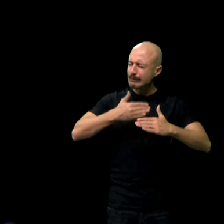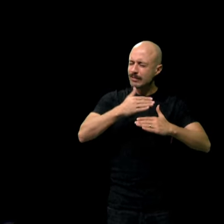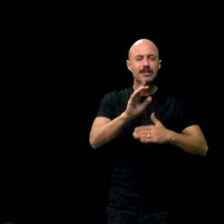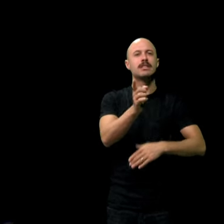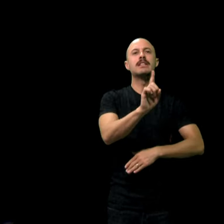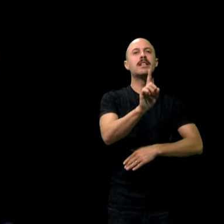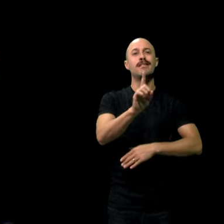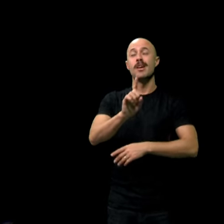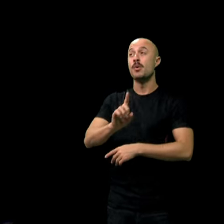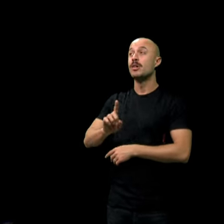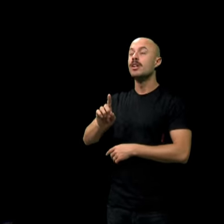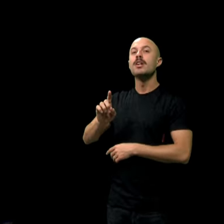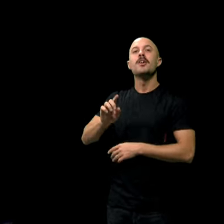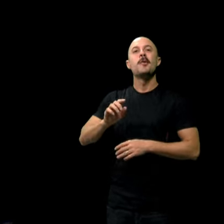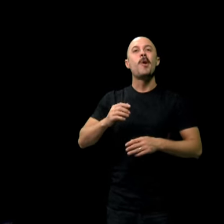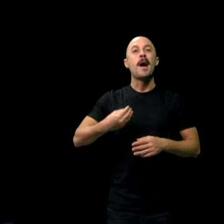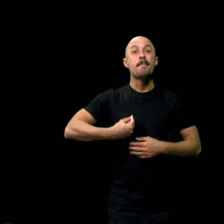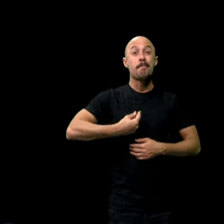morrer.